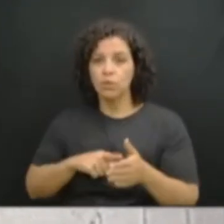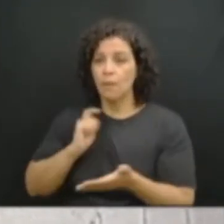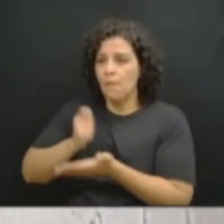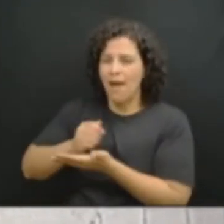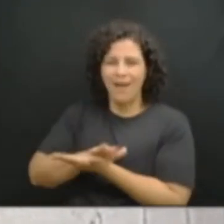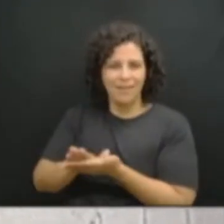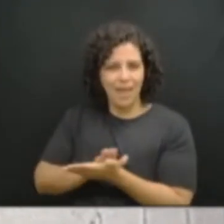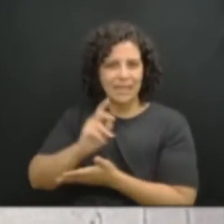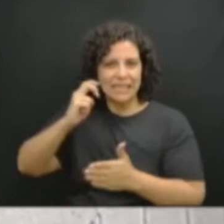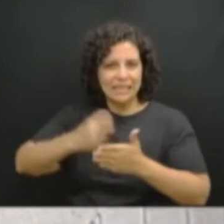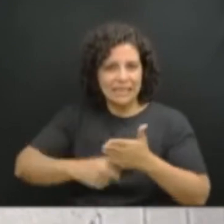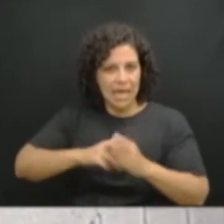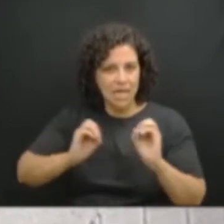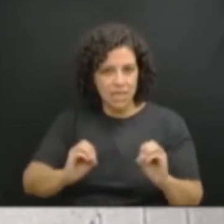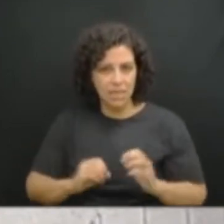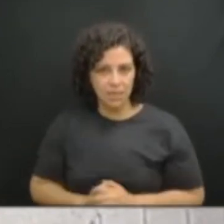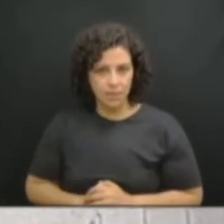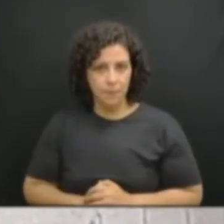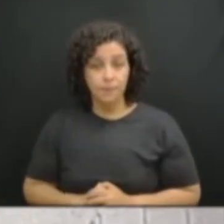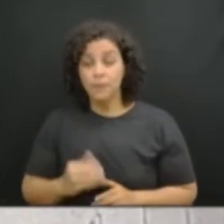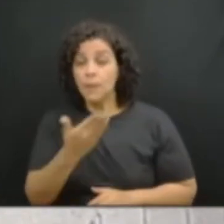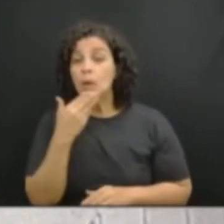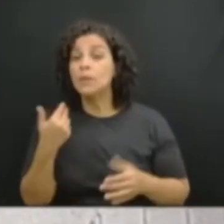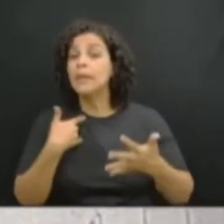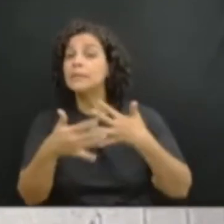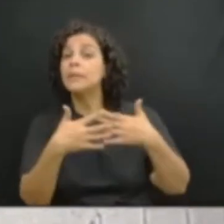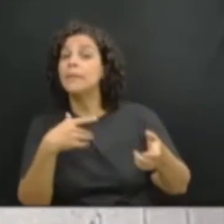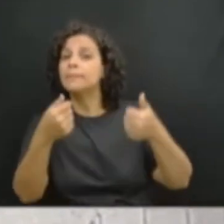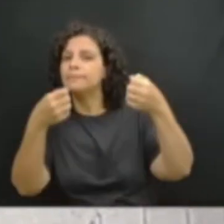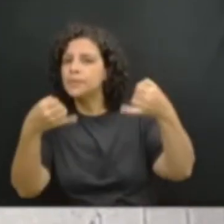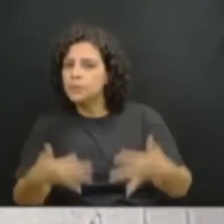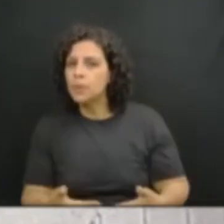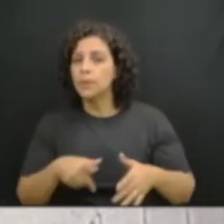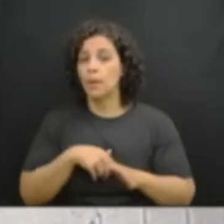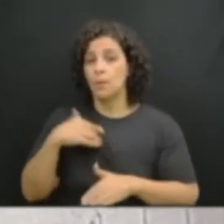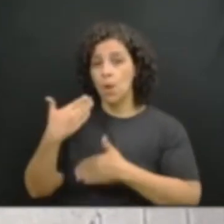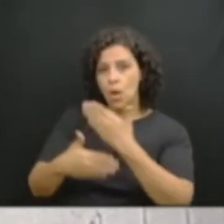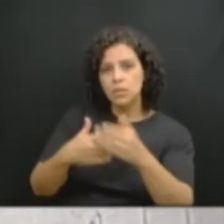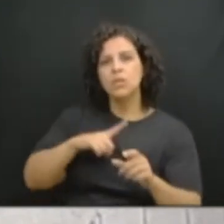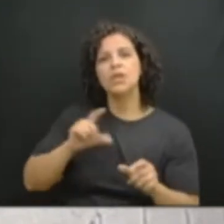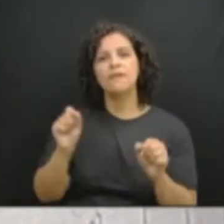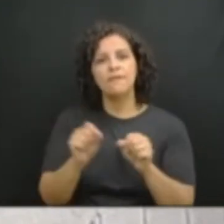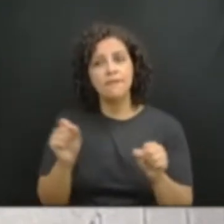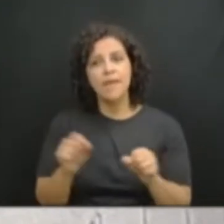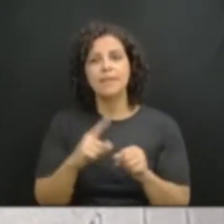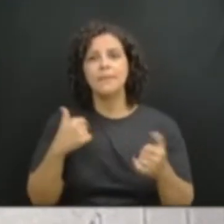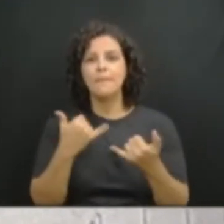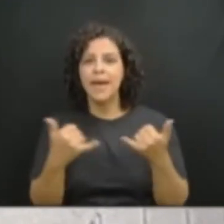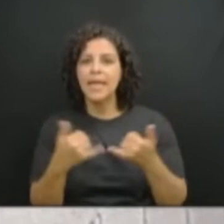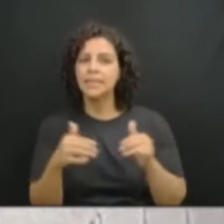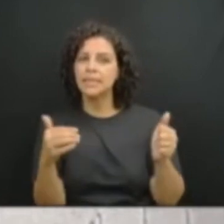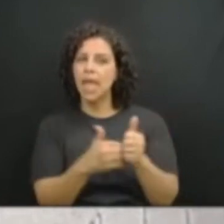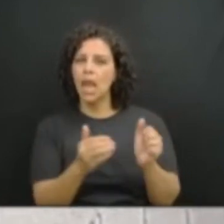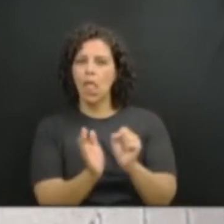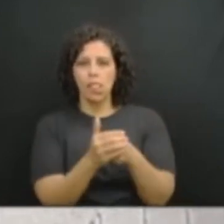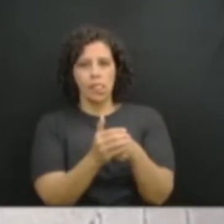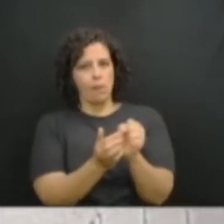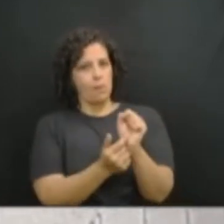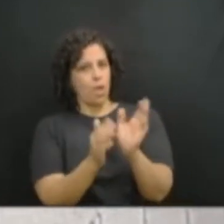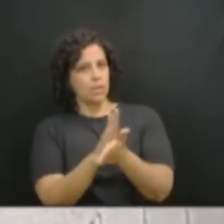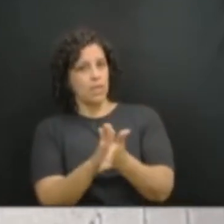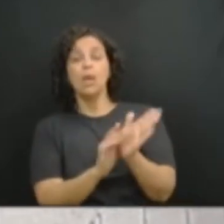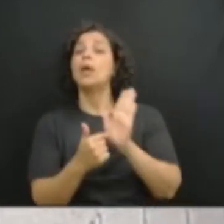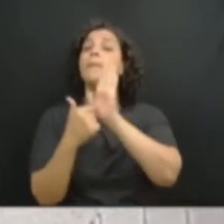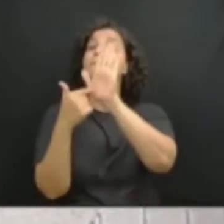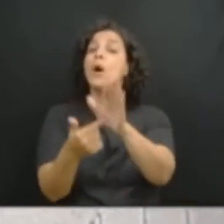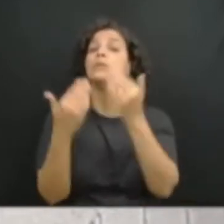cobrança. Melhorou-se a transparência, pois o processo corria tipo que em segredo de justiça. Agora